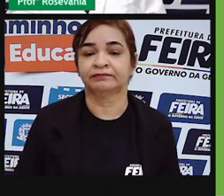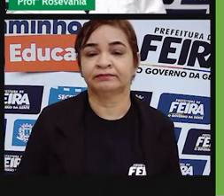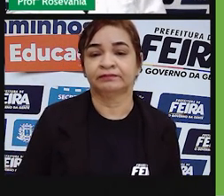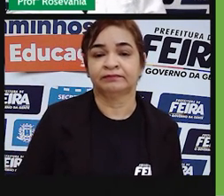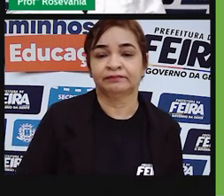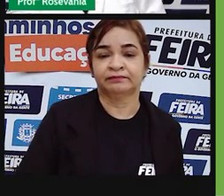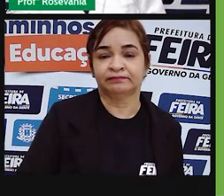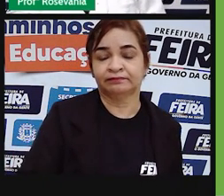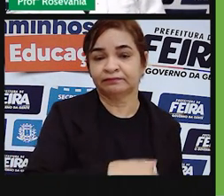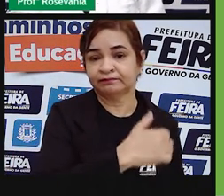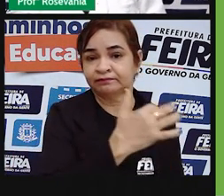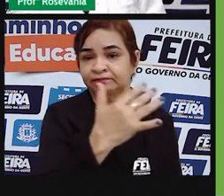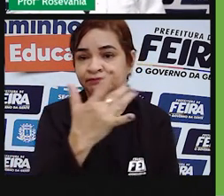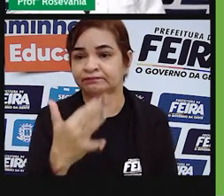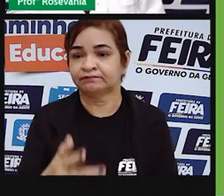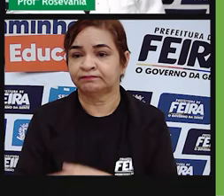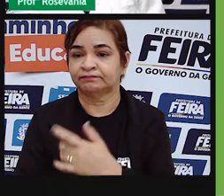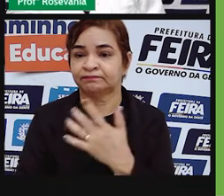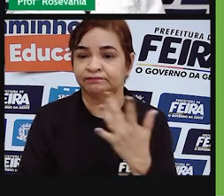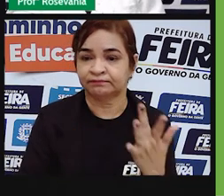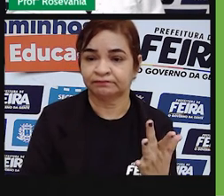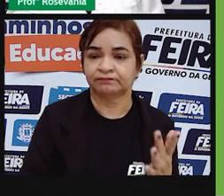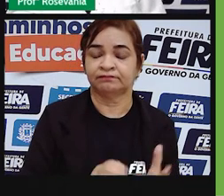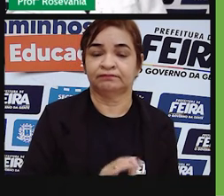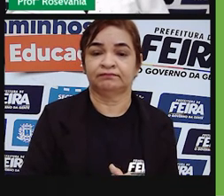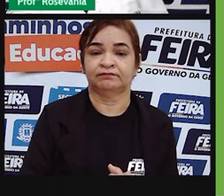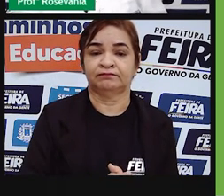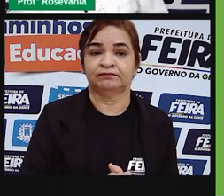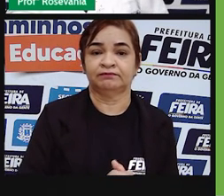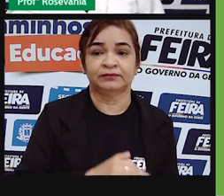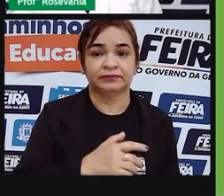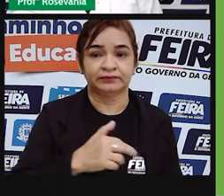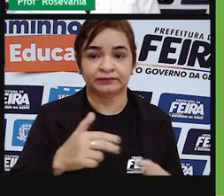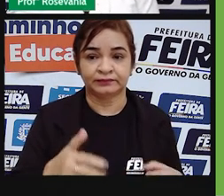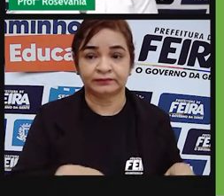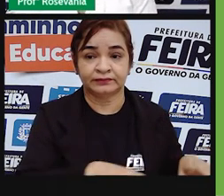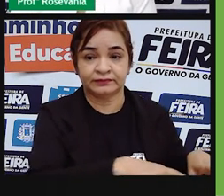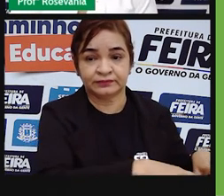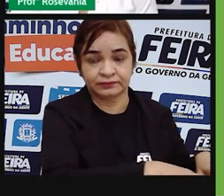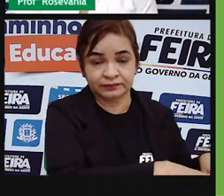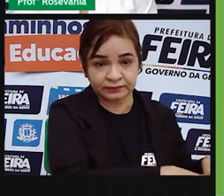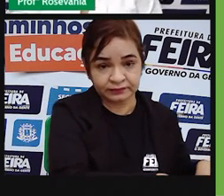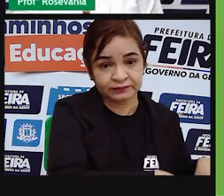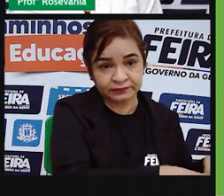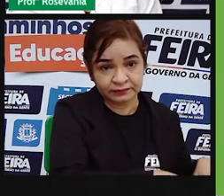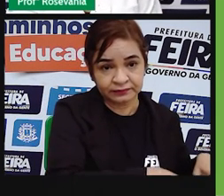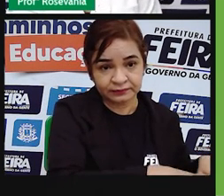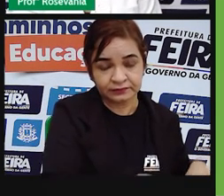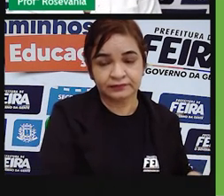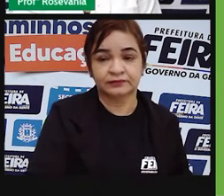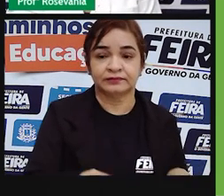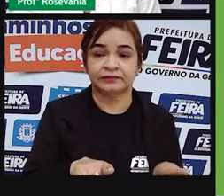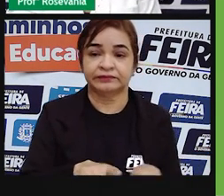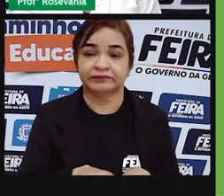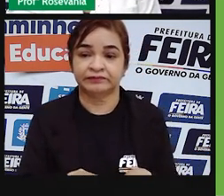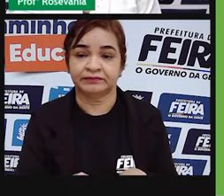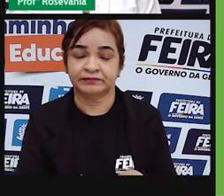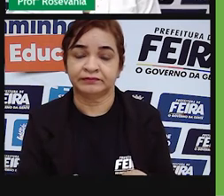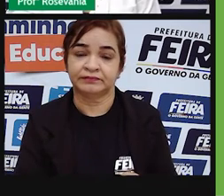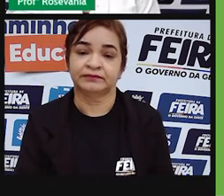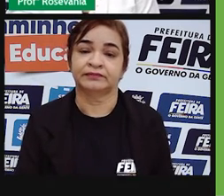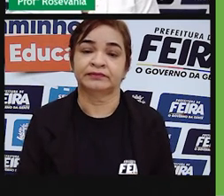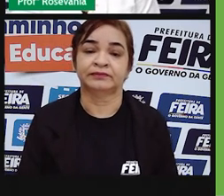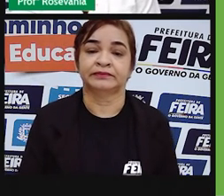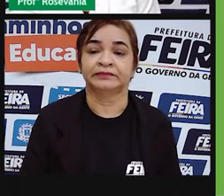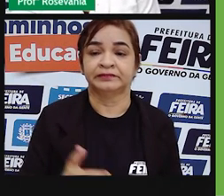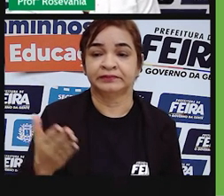no Pará e no Amazonas, e áreas agrícolas em Rondônia e no Acre. Então, a gente vai